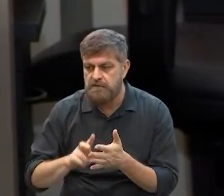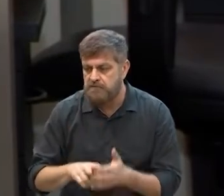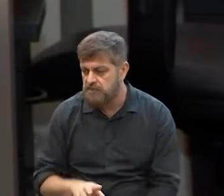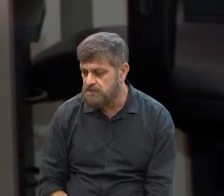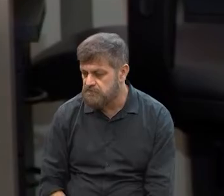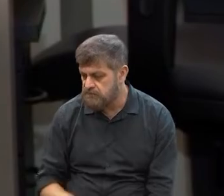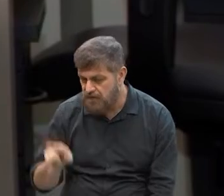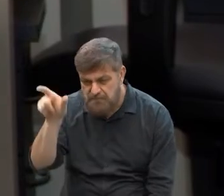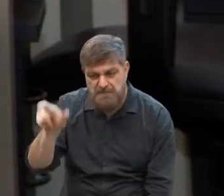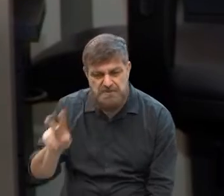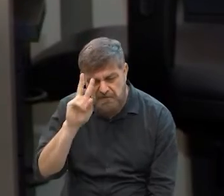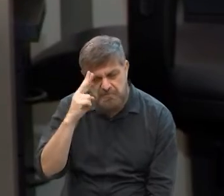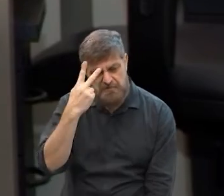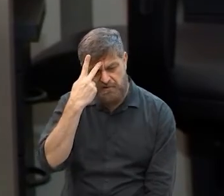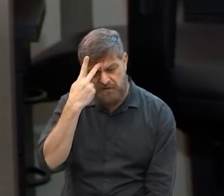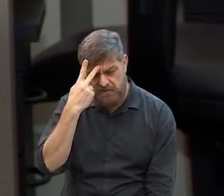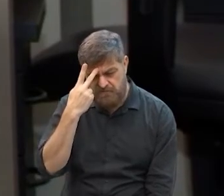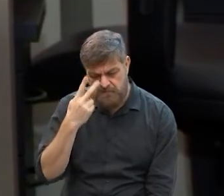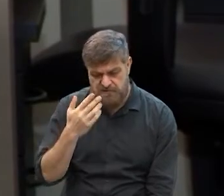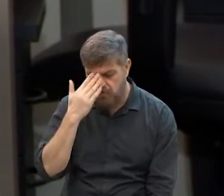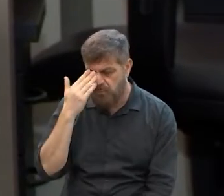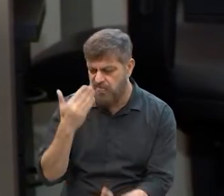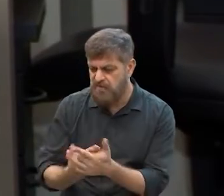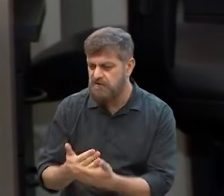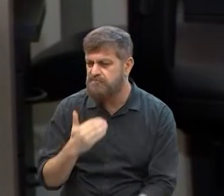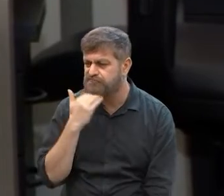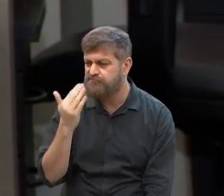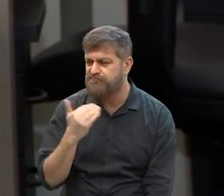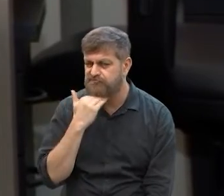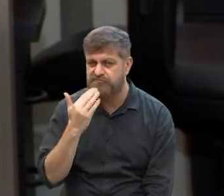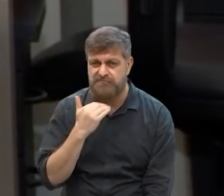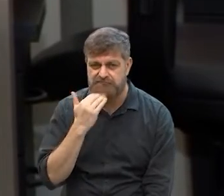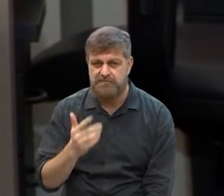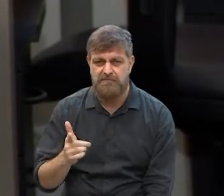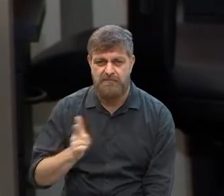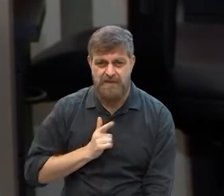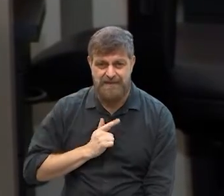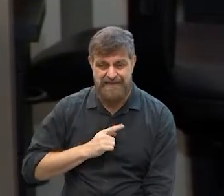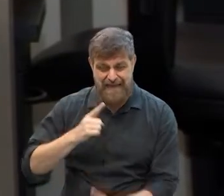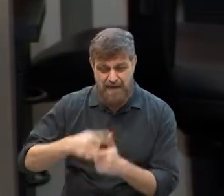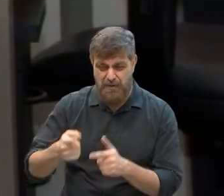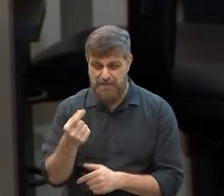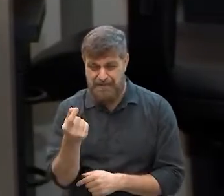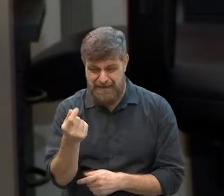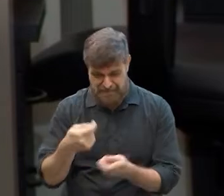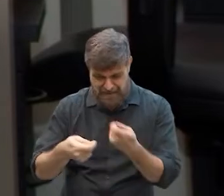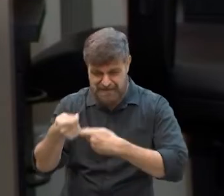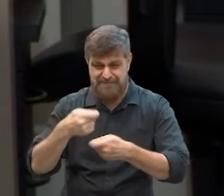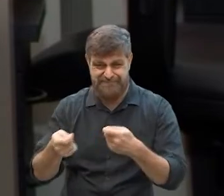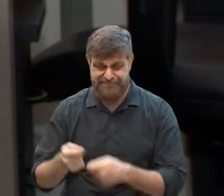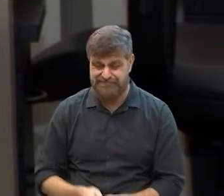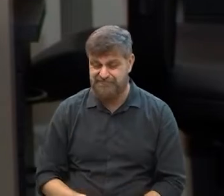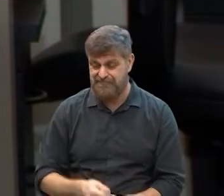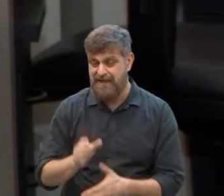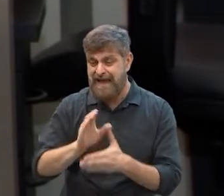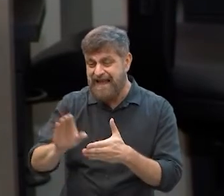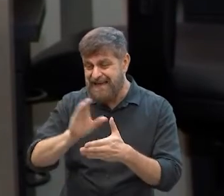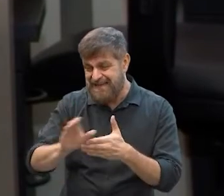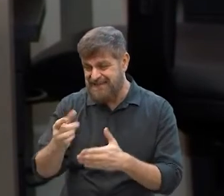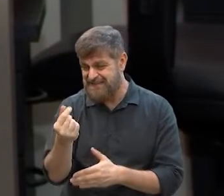em alguma pessoa e acabaram frustrando as expectativas. Há uma crise econômica perversa, né, que